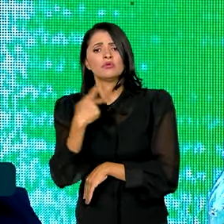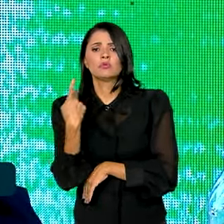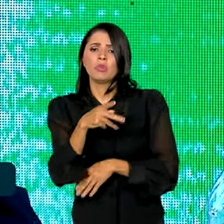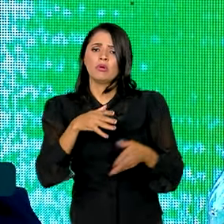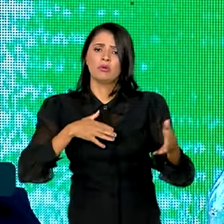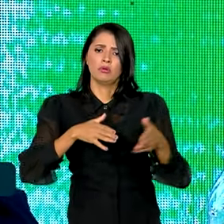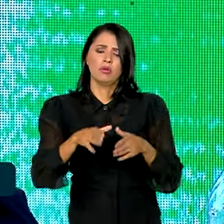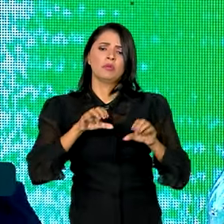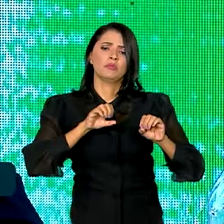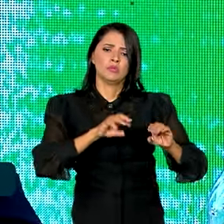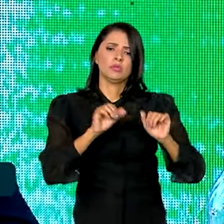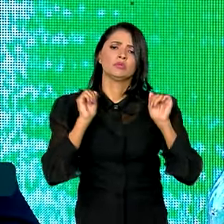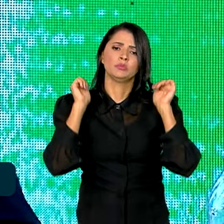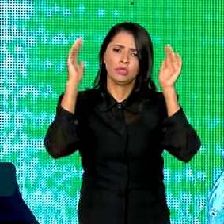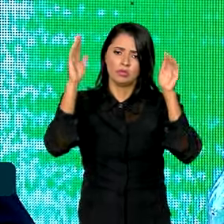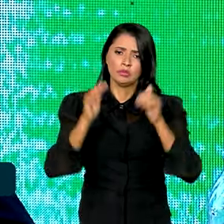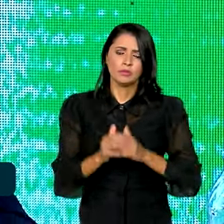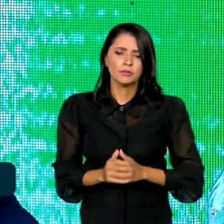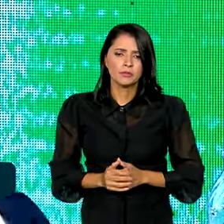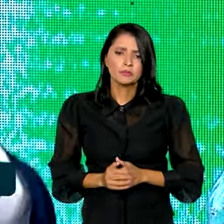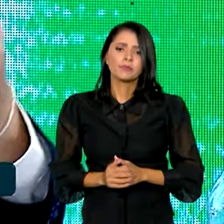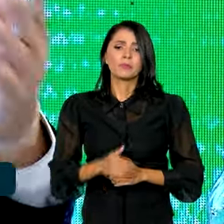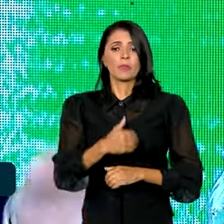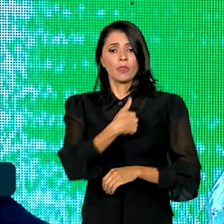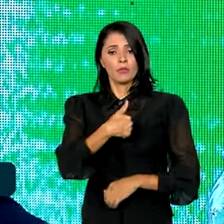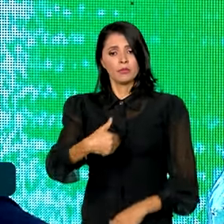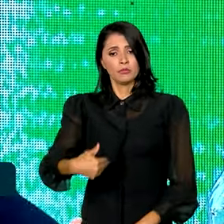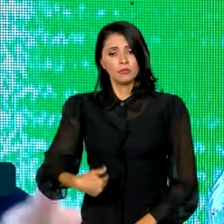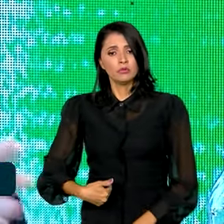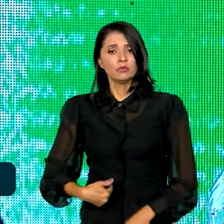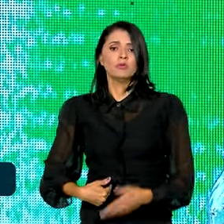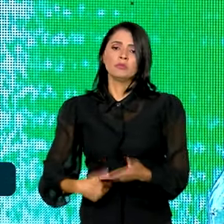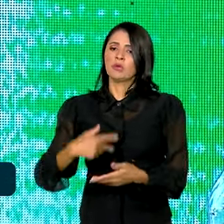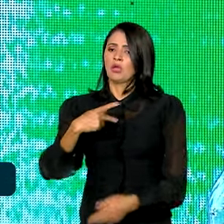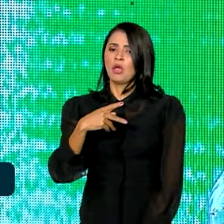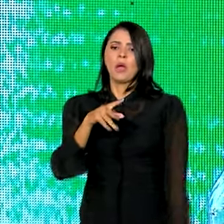o acesso à educação superior pública, ao ProUni, o SISU.